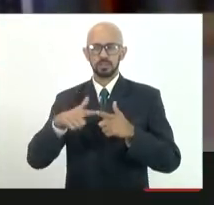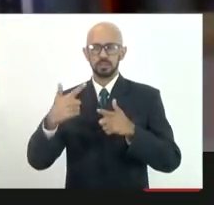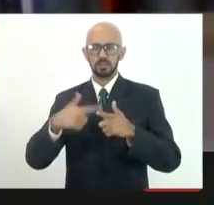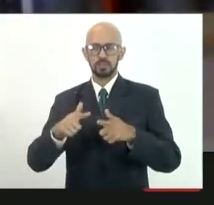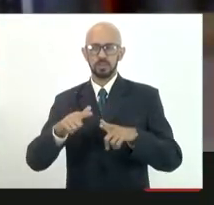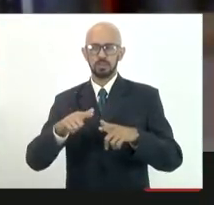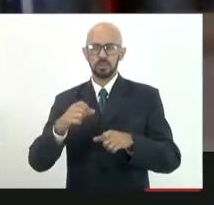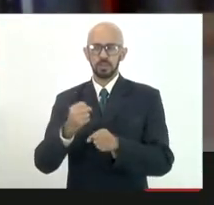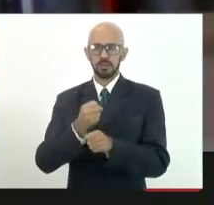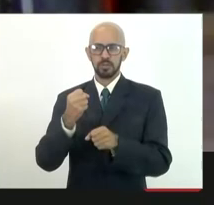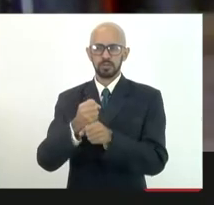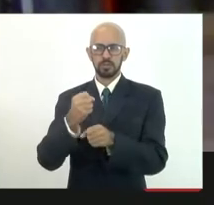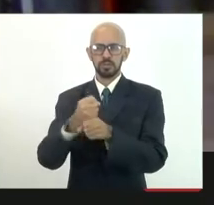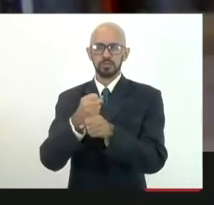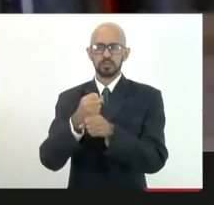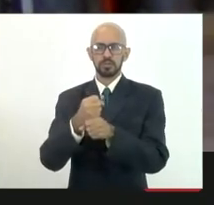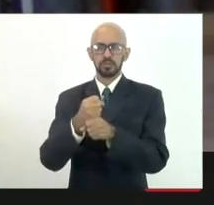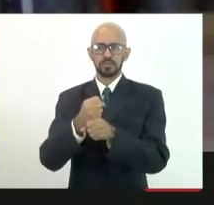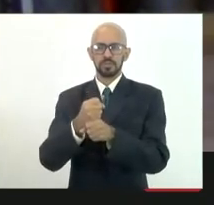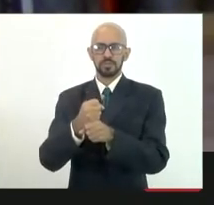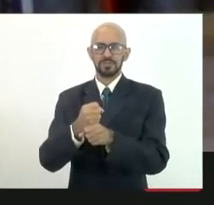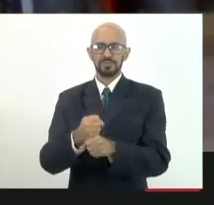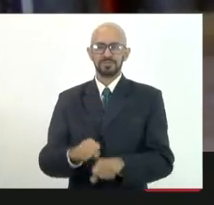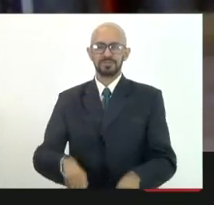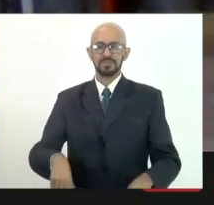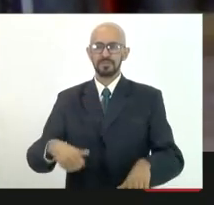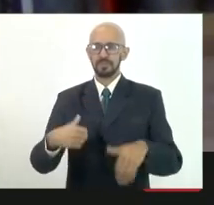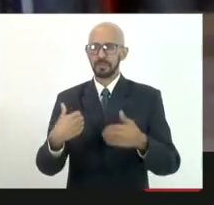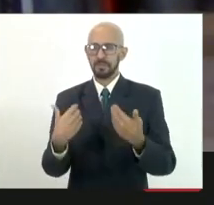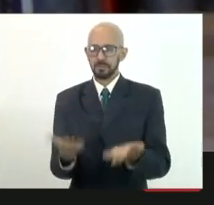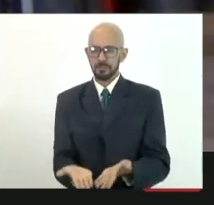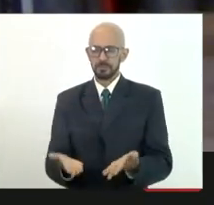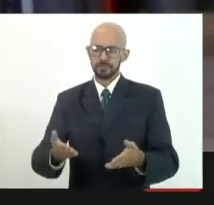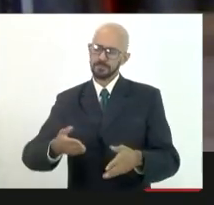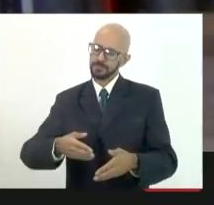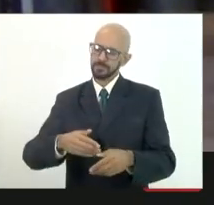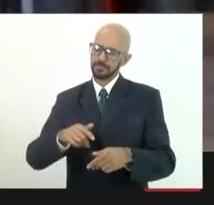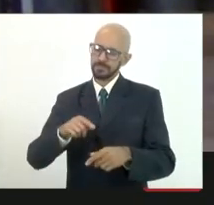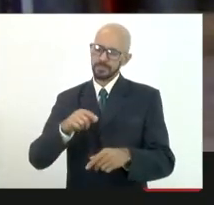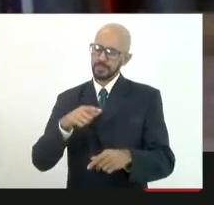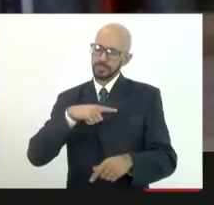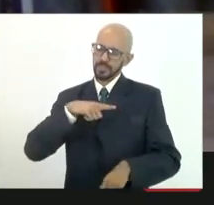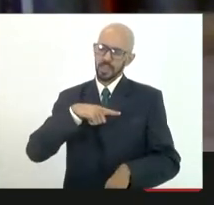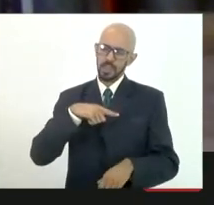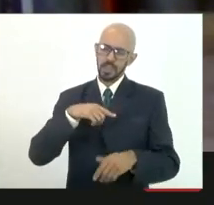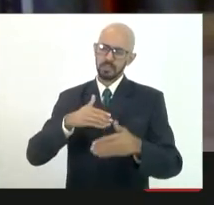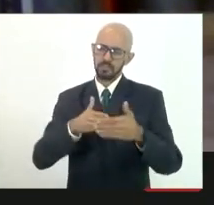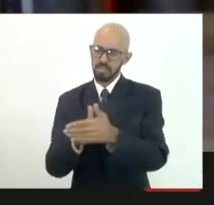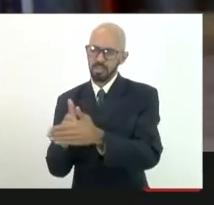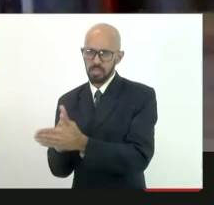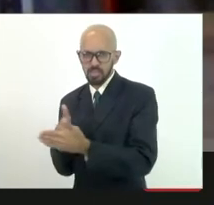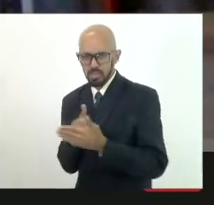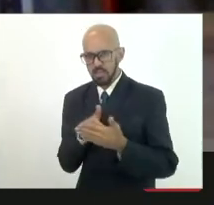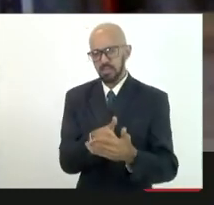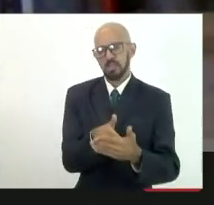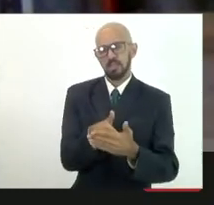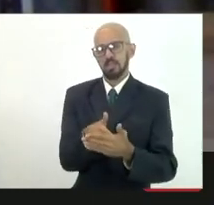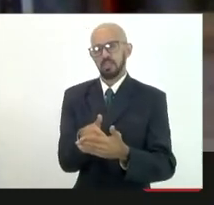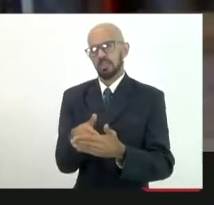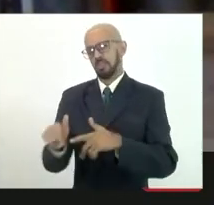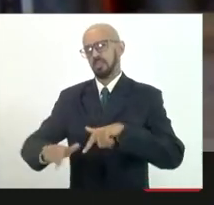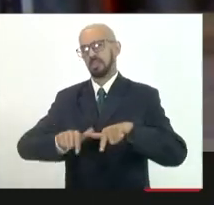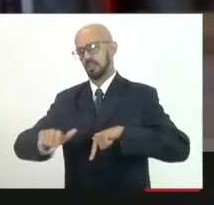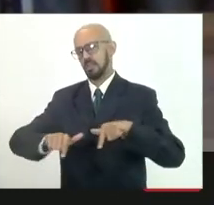Mas eu vejo realmente é um tema em que a gente encontra muito obstáculo, e creio que esse trabalho no